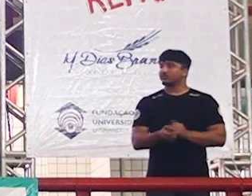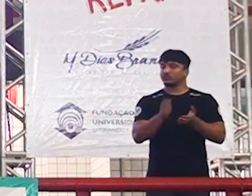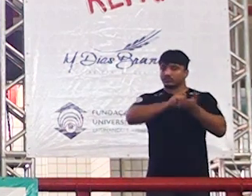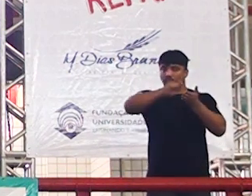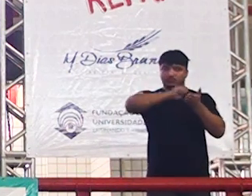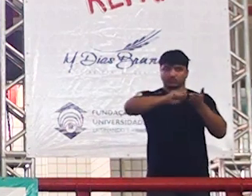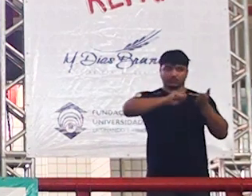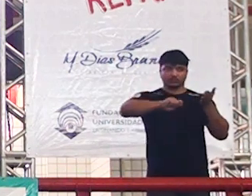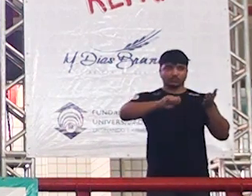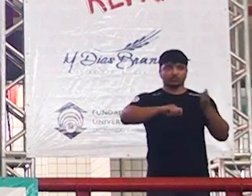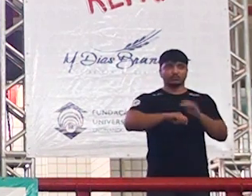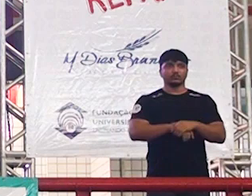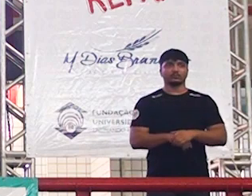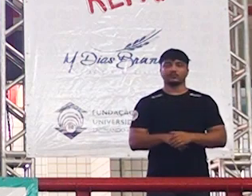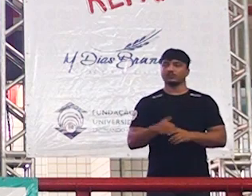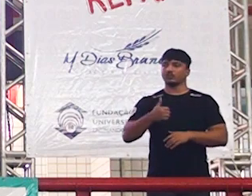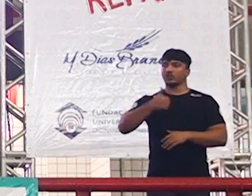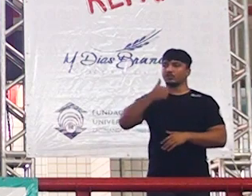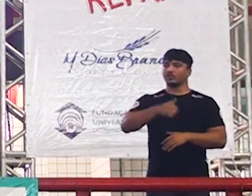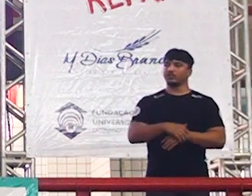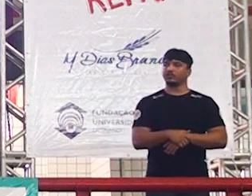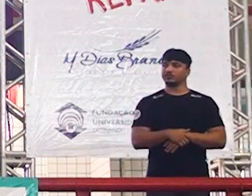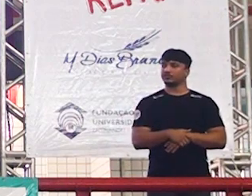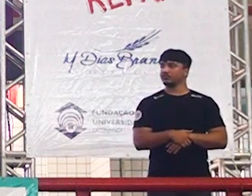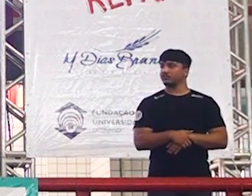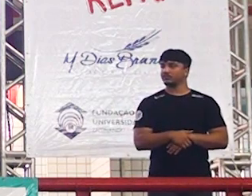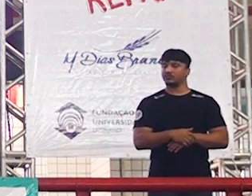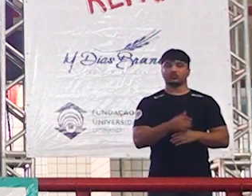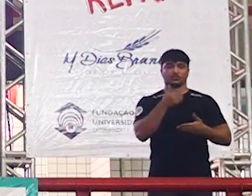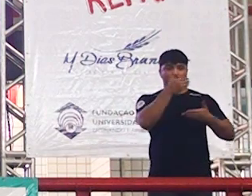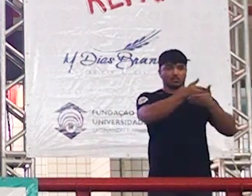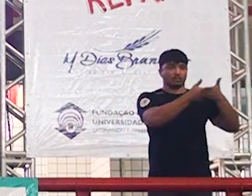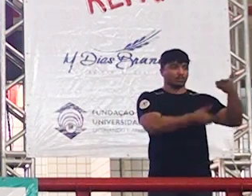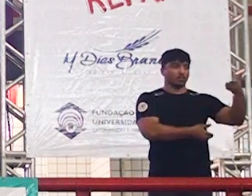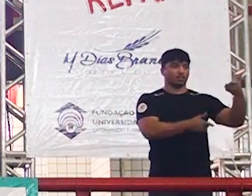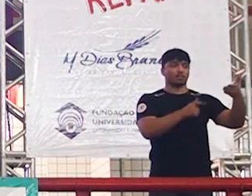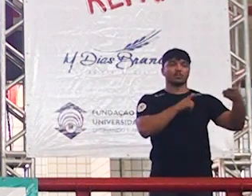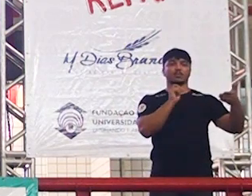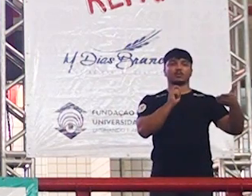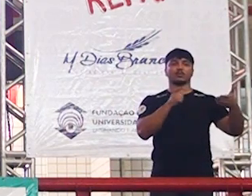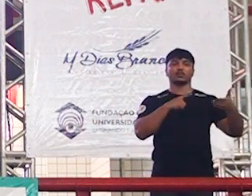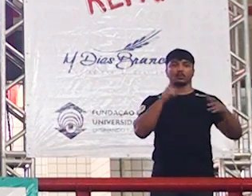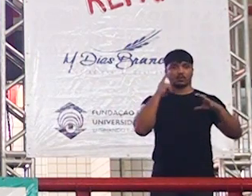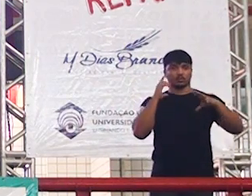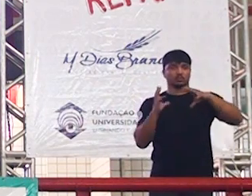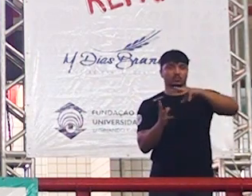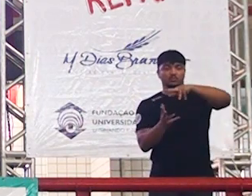Anote aí. Primeira observação. A prova solicitou uma discussão mundial